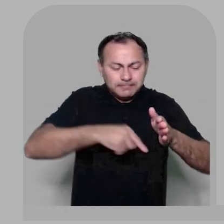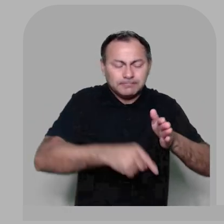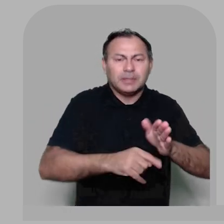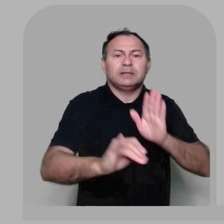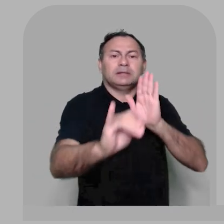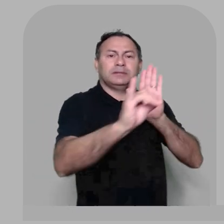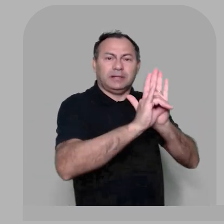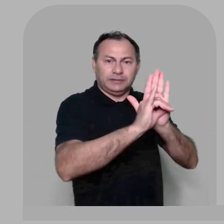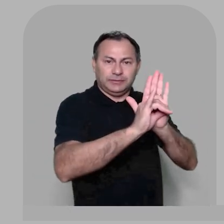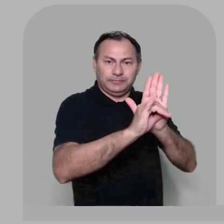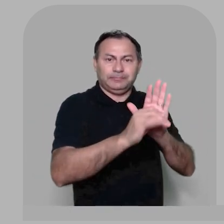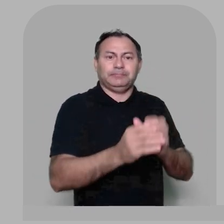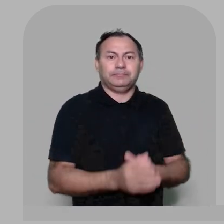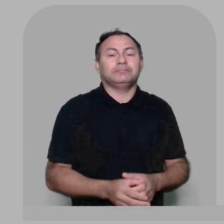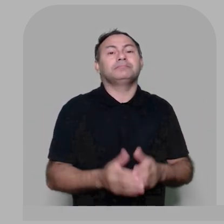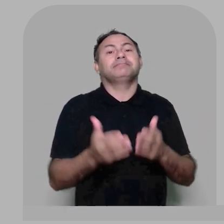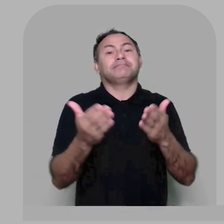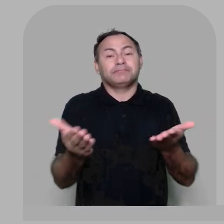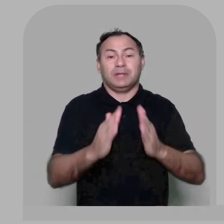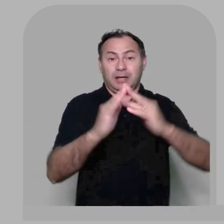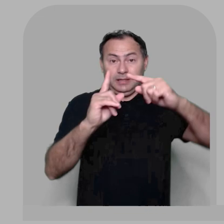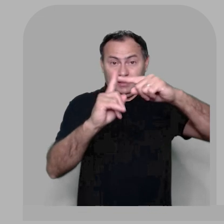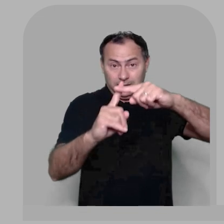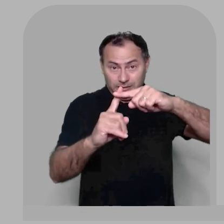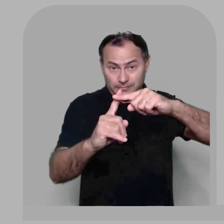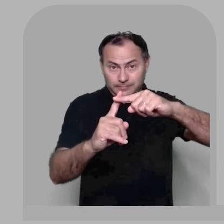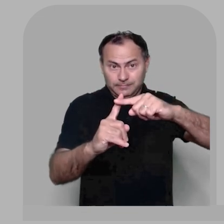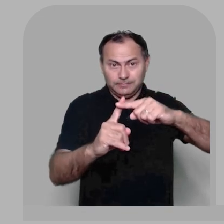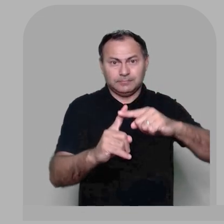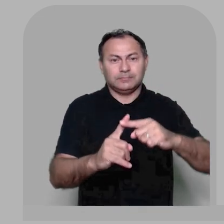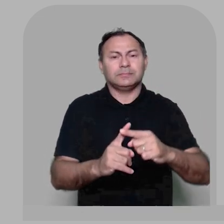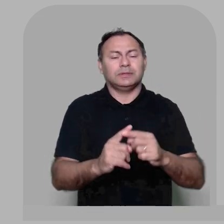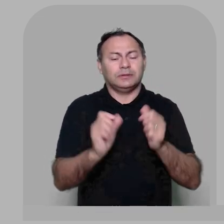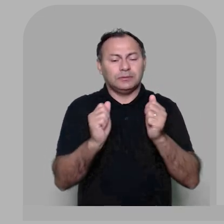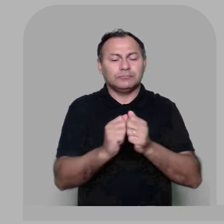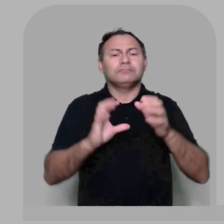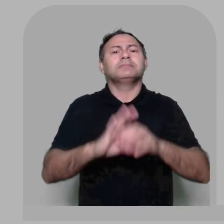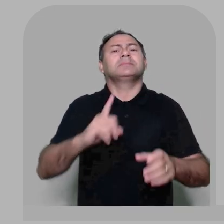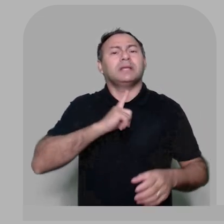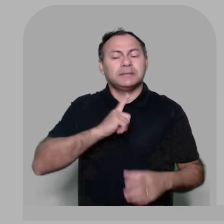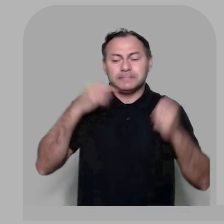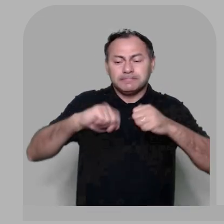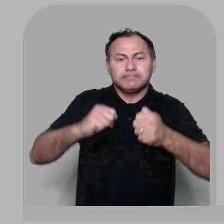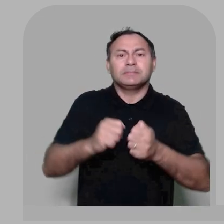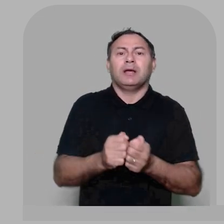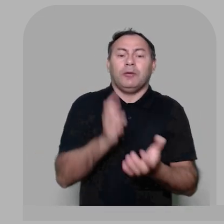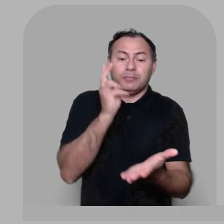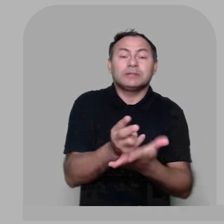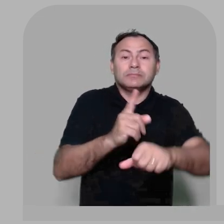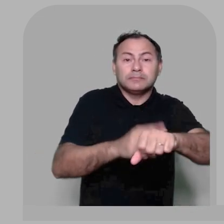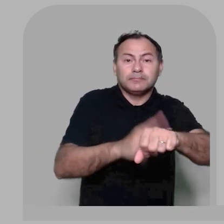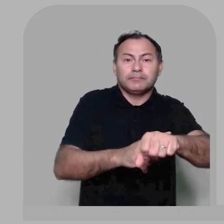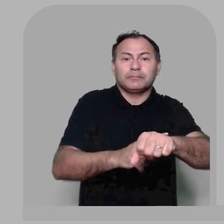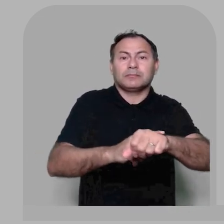profunda identidade portanto a igreja incumbe a necessidade ao mesmo